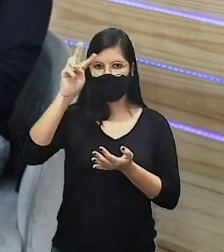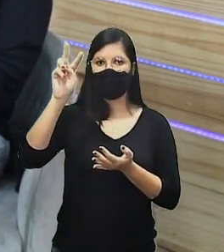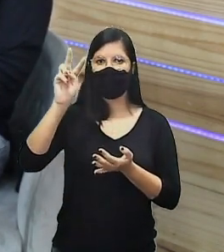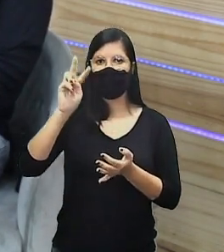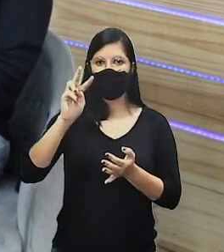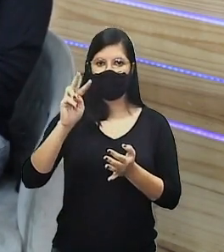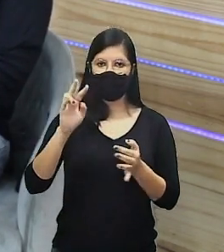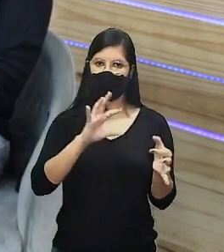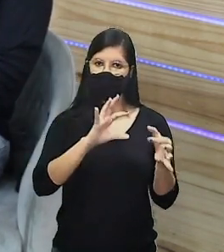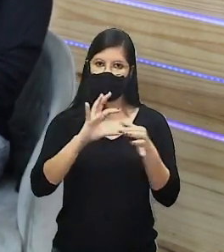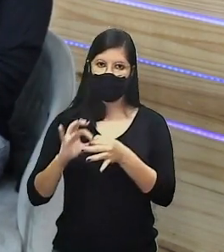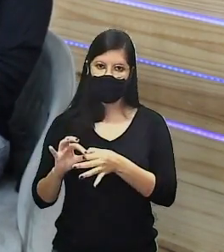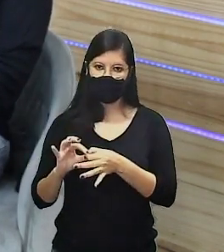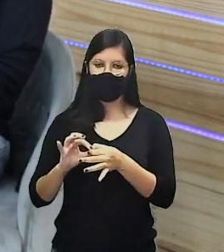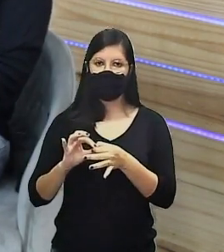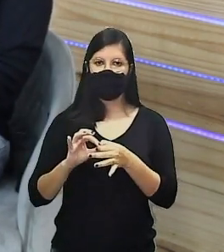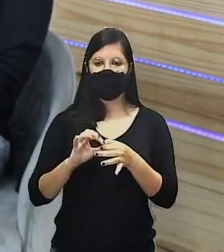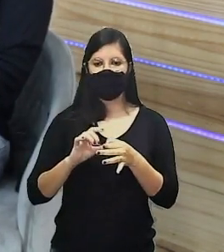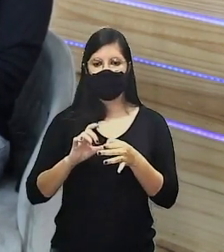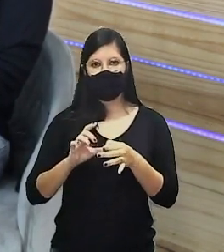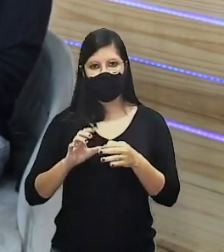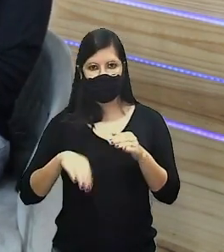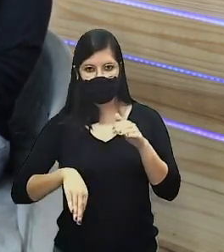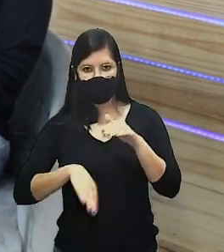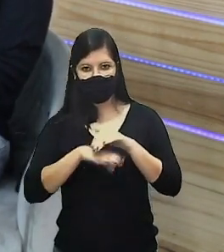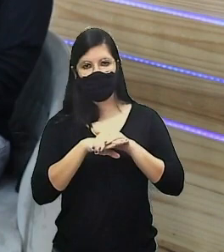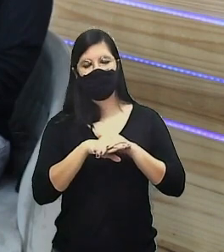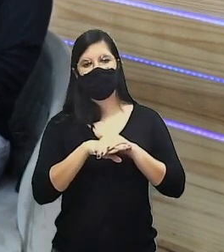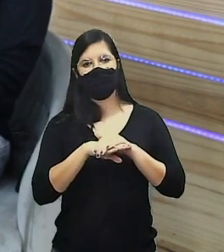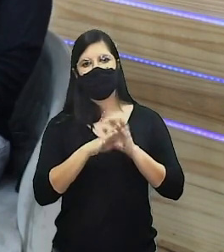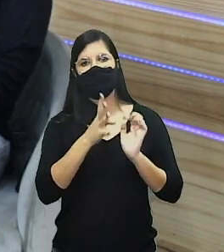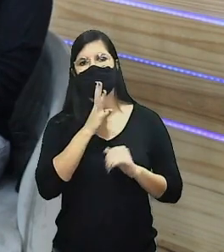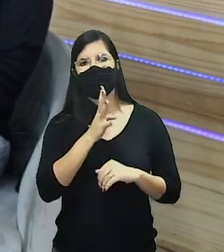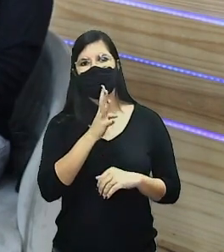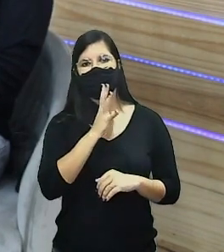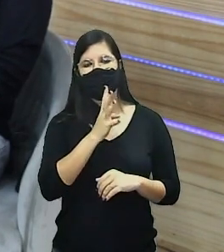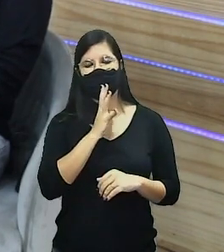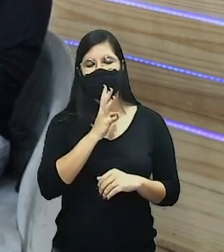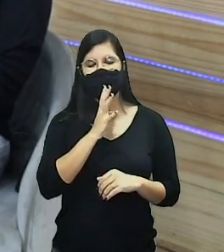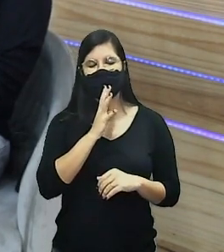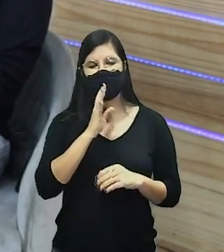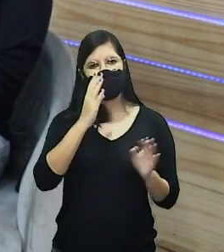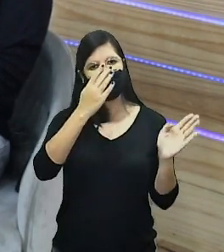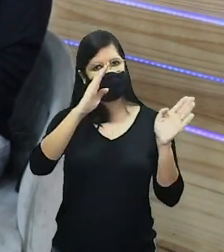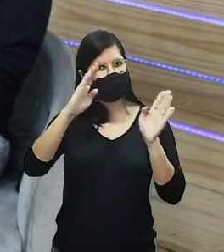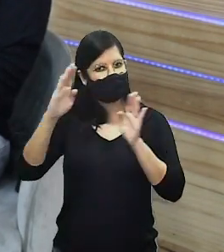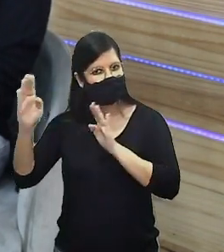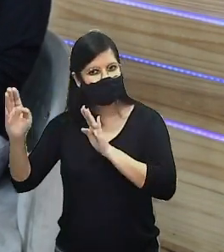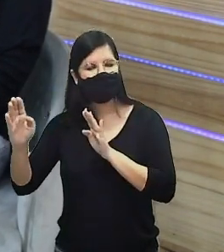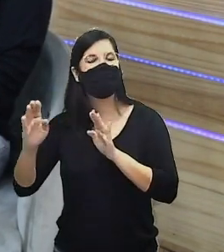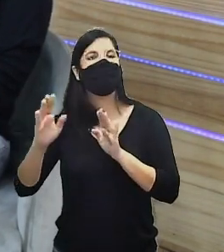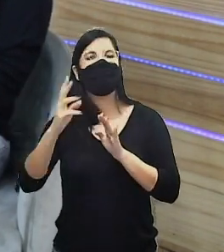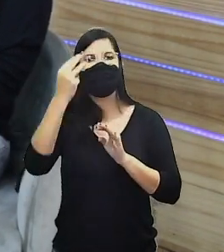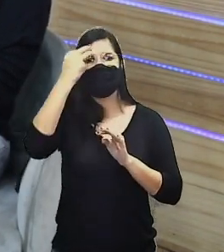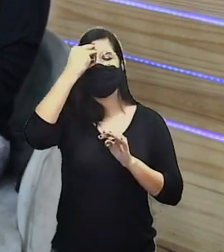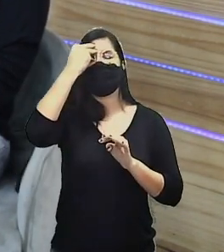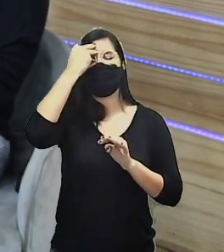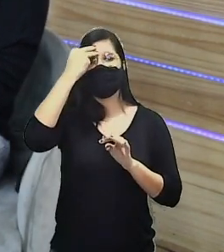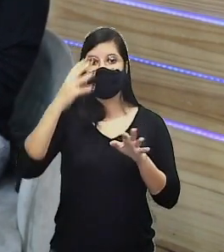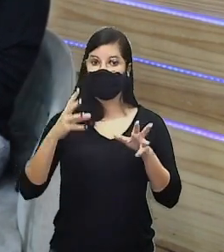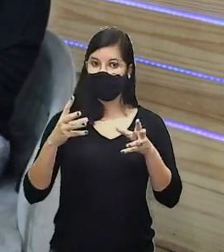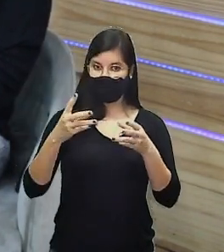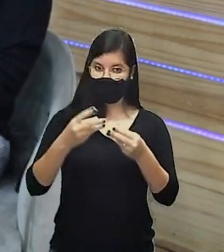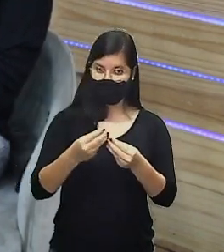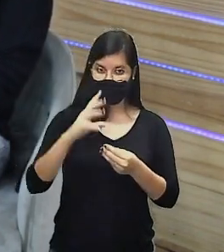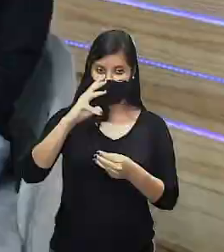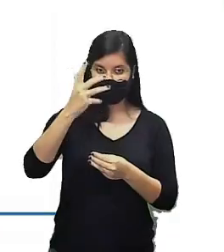muito associado à questão da guarda, da custódia dos conhecimentos. Né? Era a Exato. biblioteca que legitimava a memória dos fatos